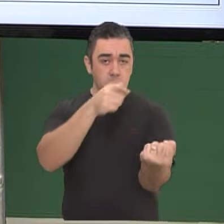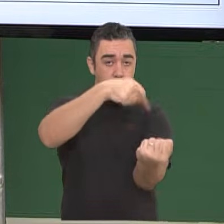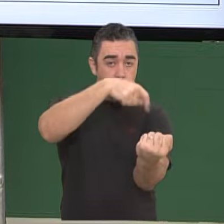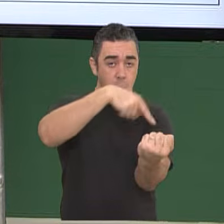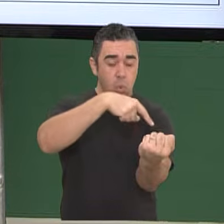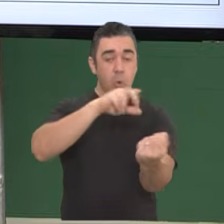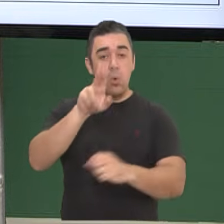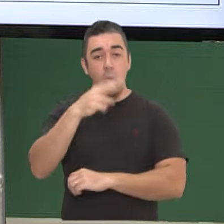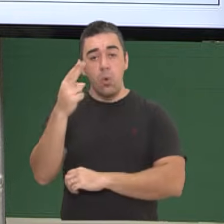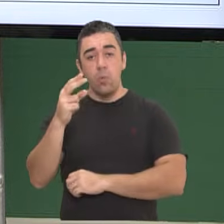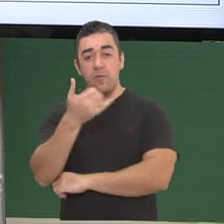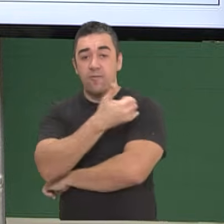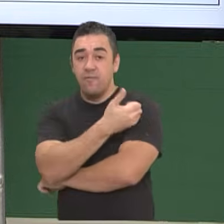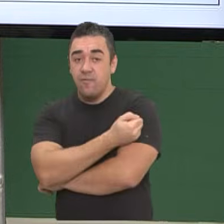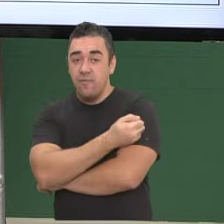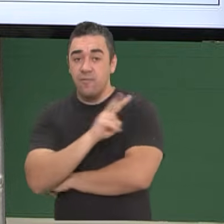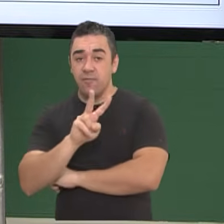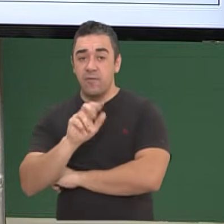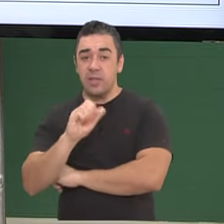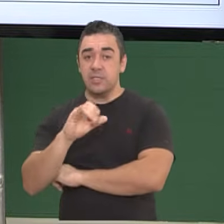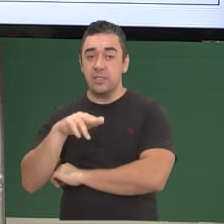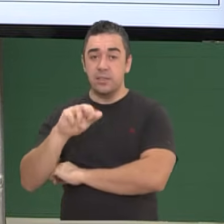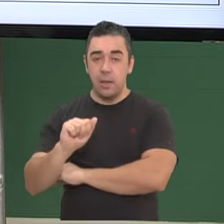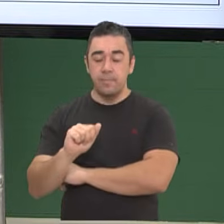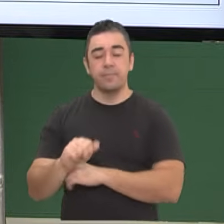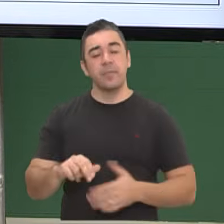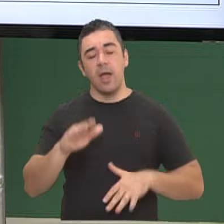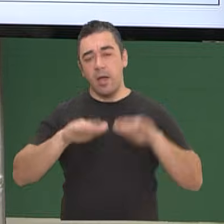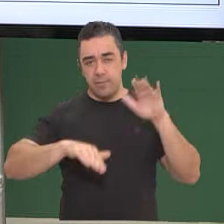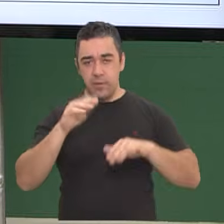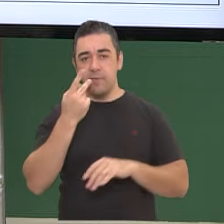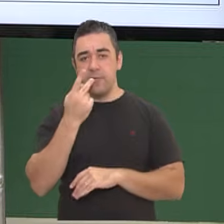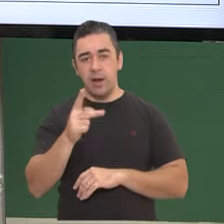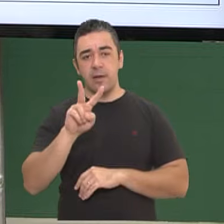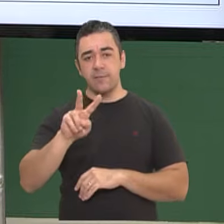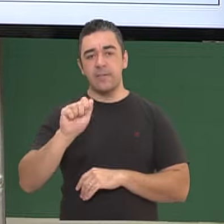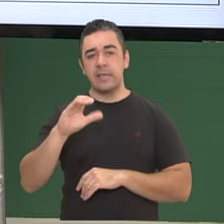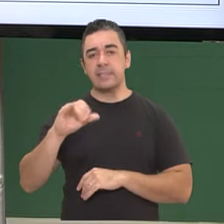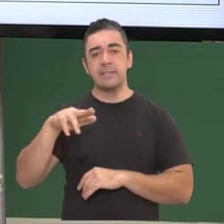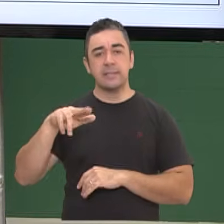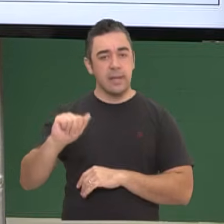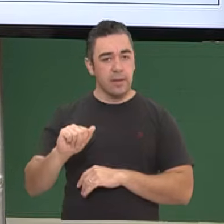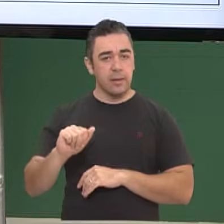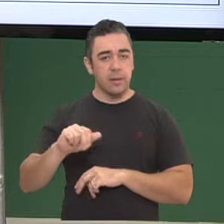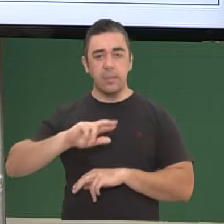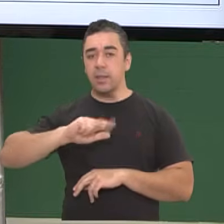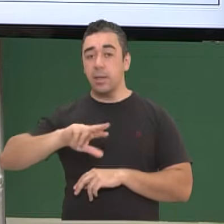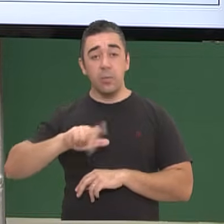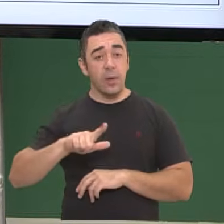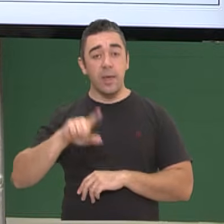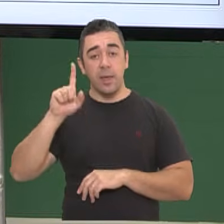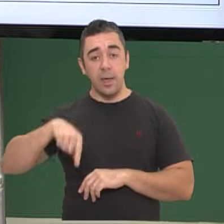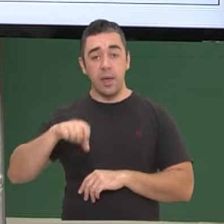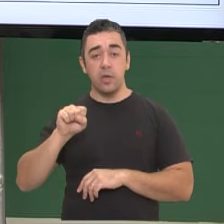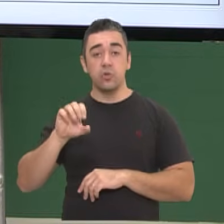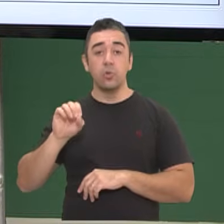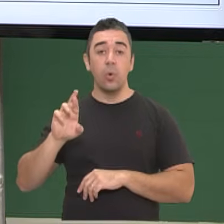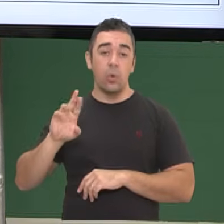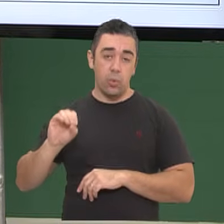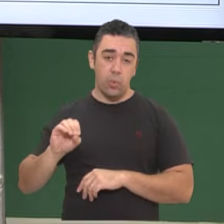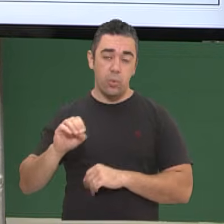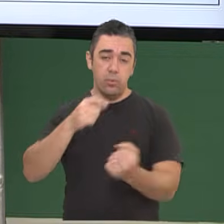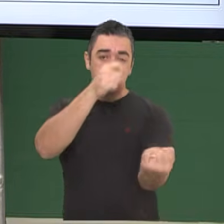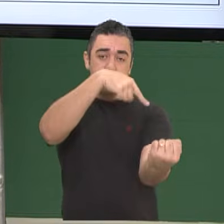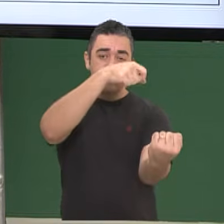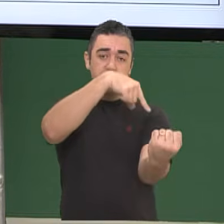vacina? Muitas vezes aparece dizendo que é vacina, gente. Mas não é vacina, é um soro. Por que é um soro?